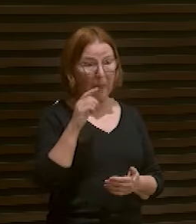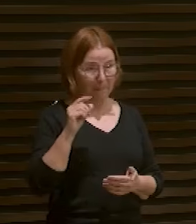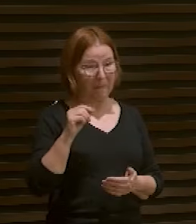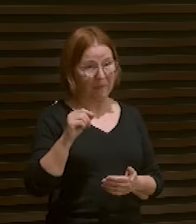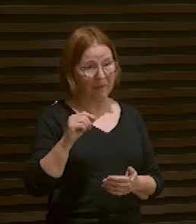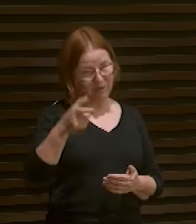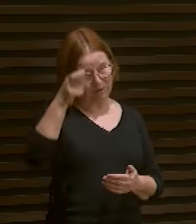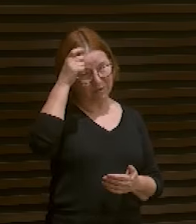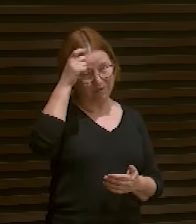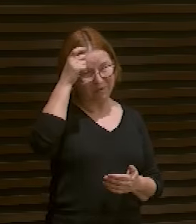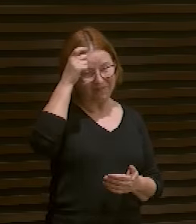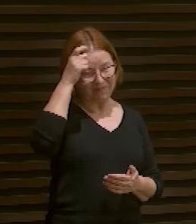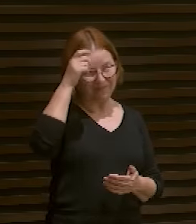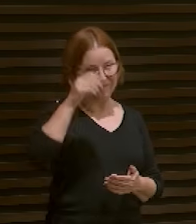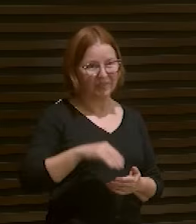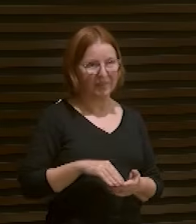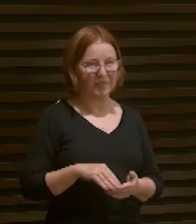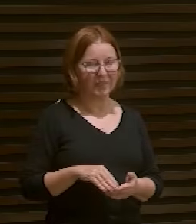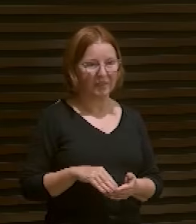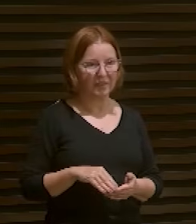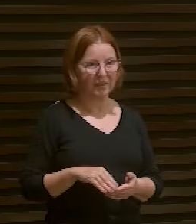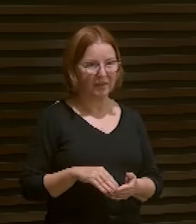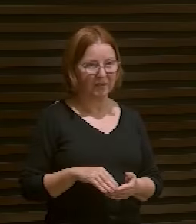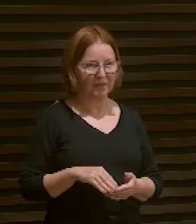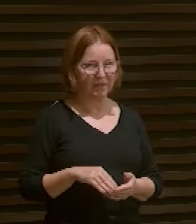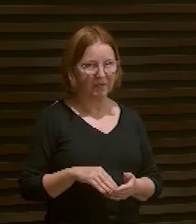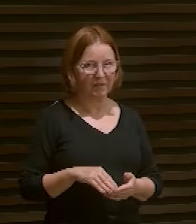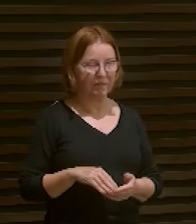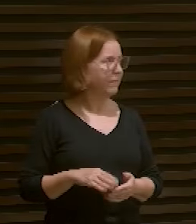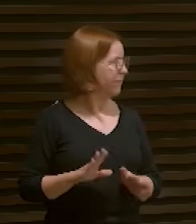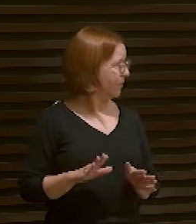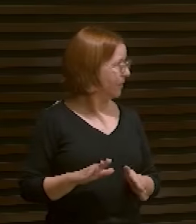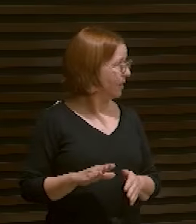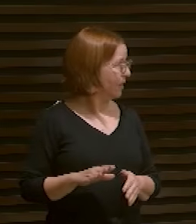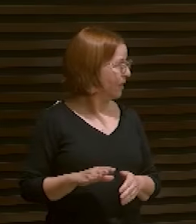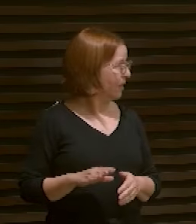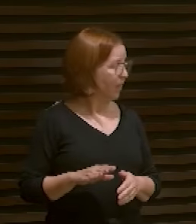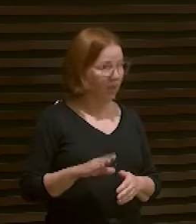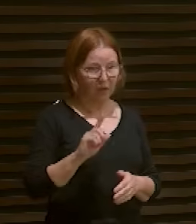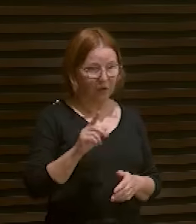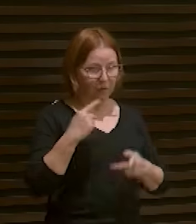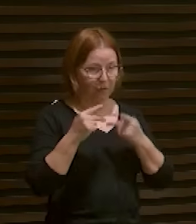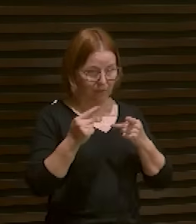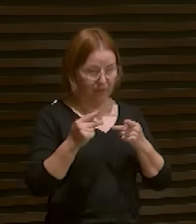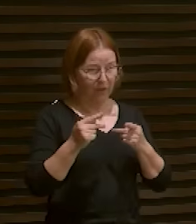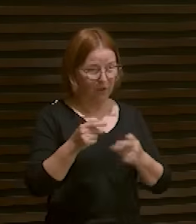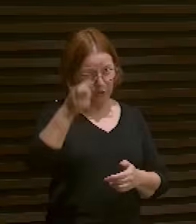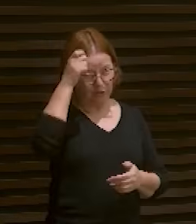na vida de quem decide alimentar a ferida do ressentimento. Eu não estou falando aqui que o diabo vai tomar possessão de